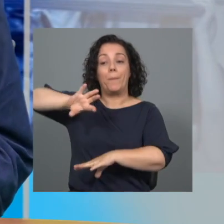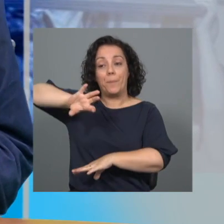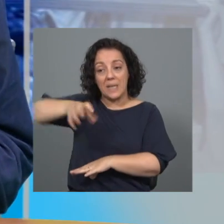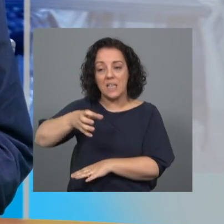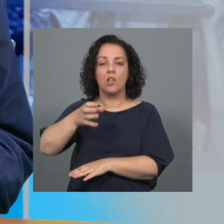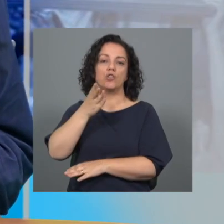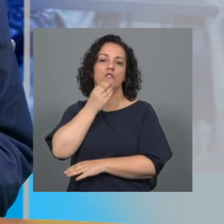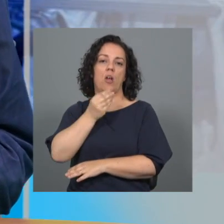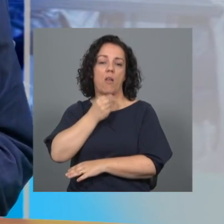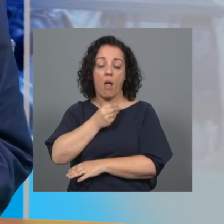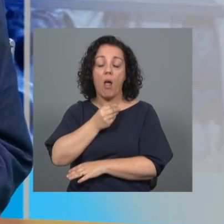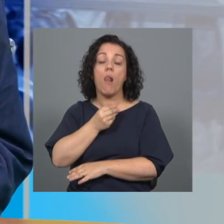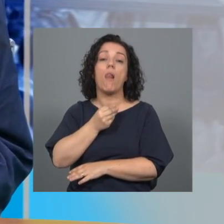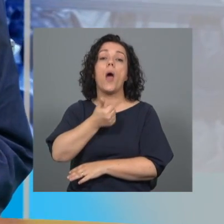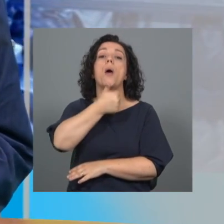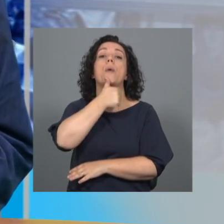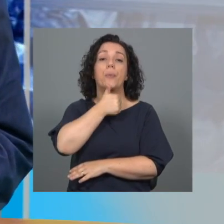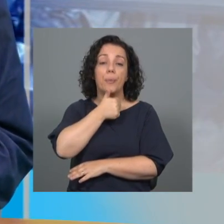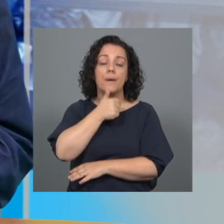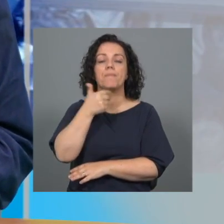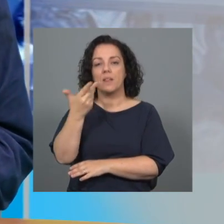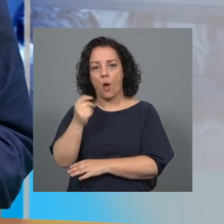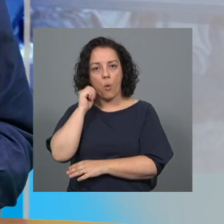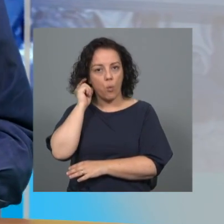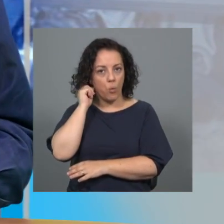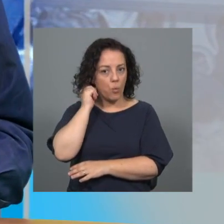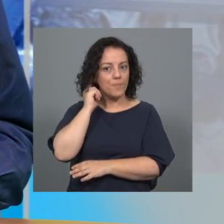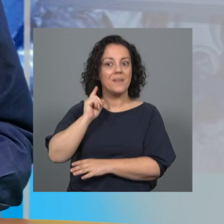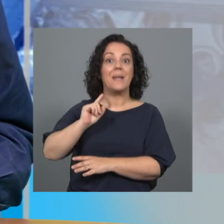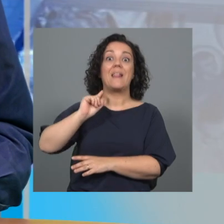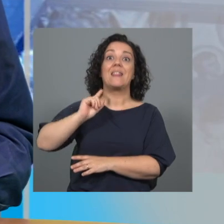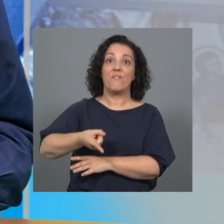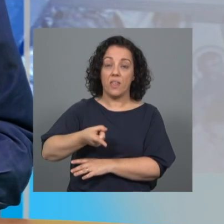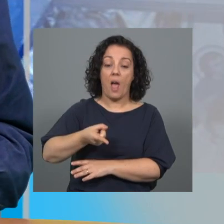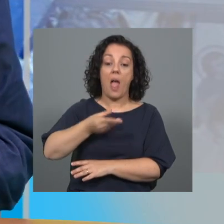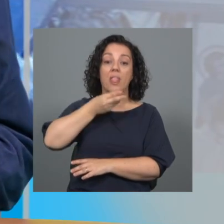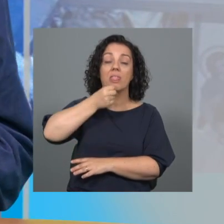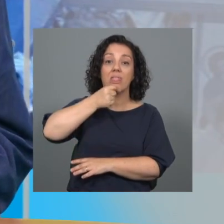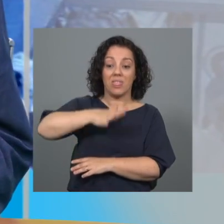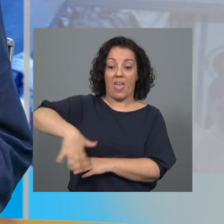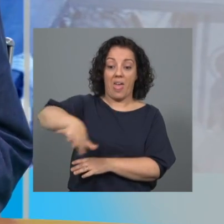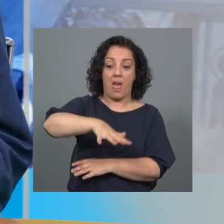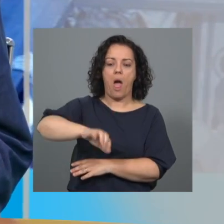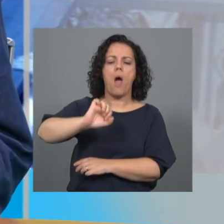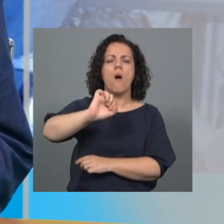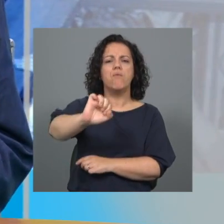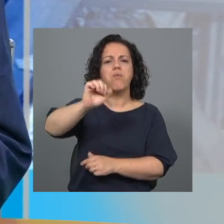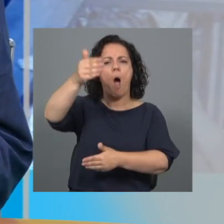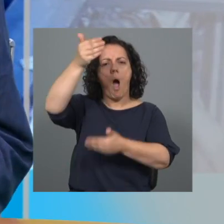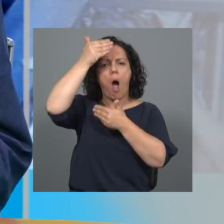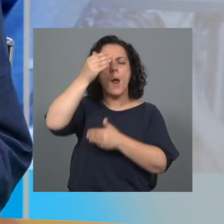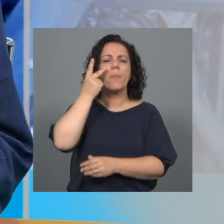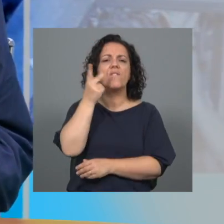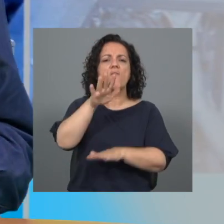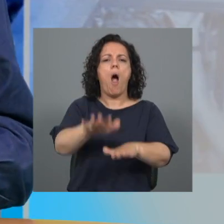foi necessário, achou-se conveniente, ocupar territórios de povos árabes que já lá estavam. E, portanto, logo ali